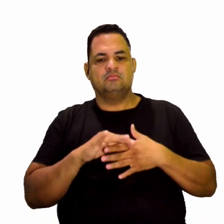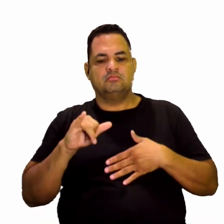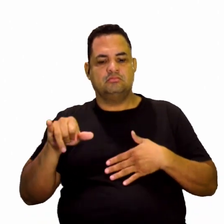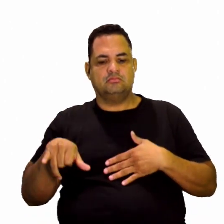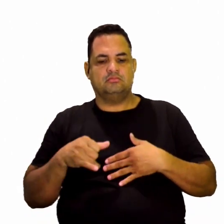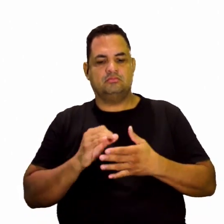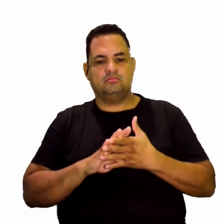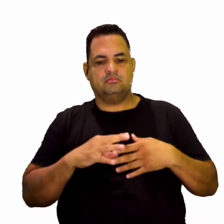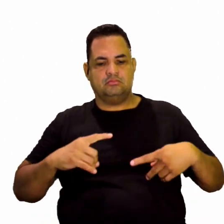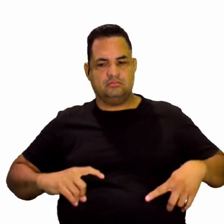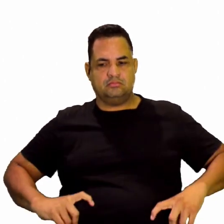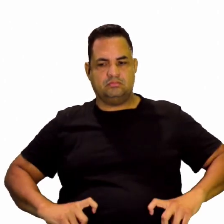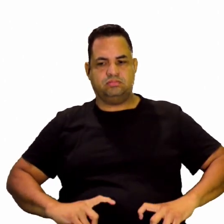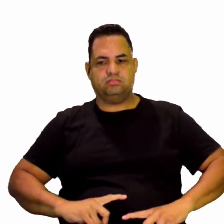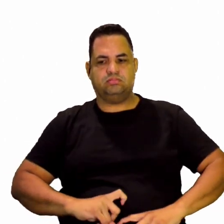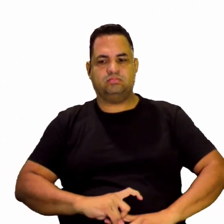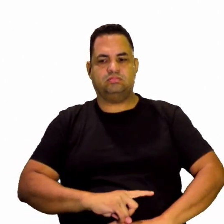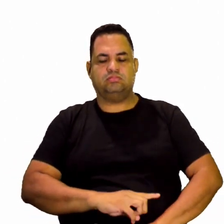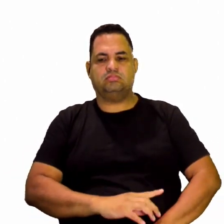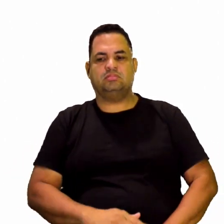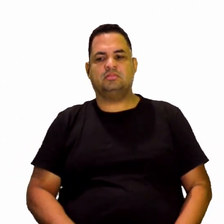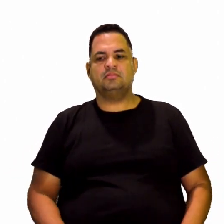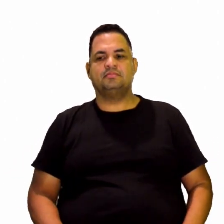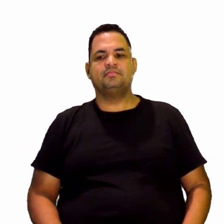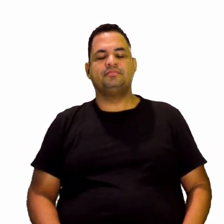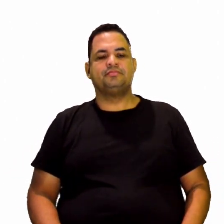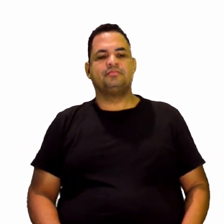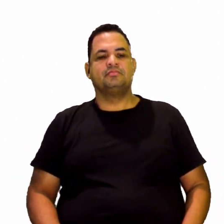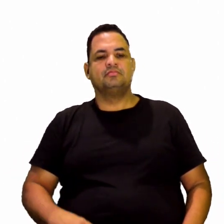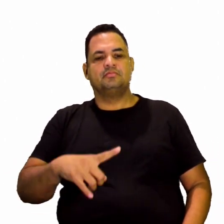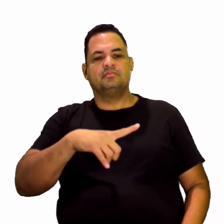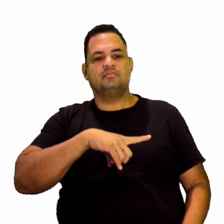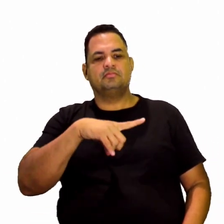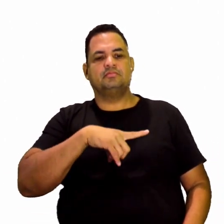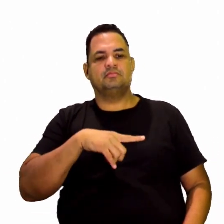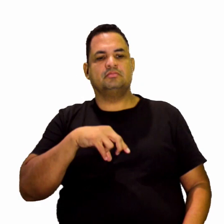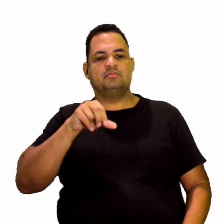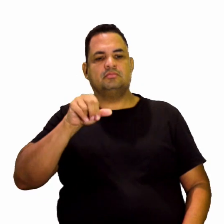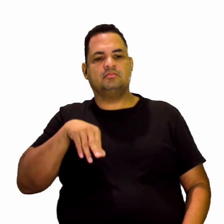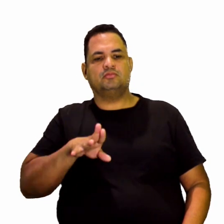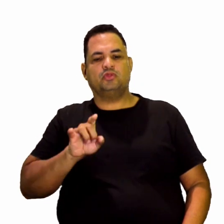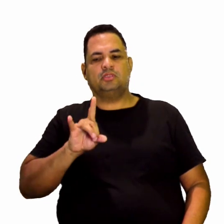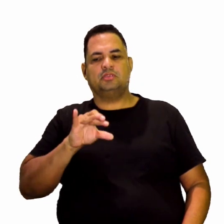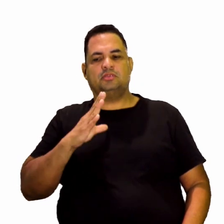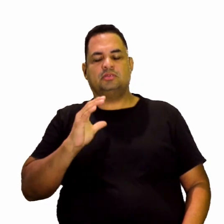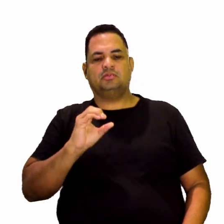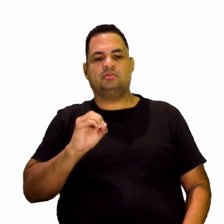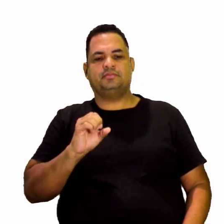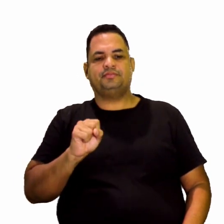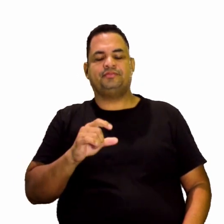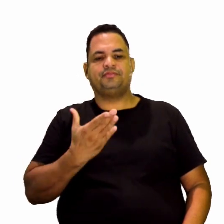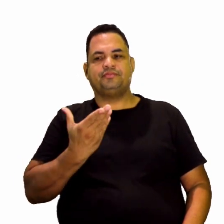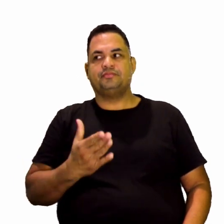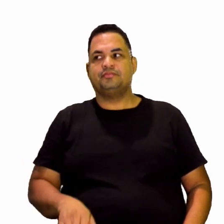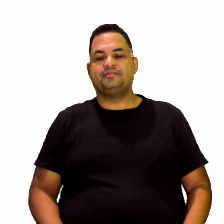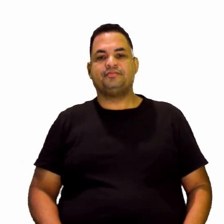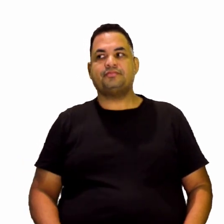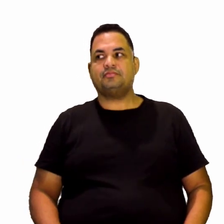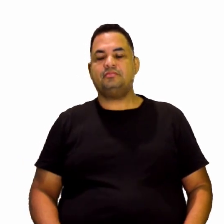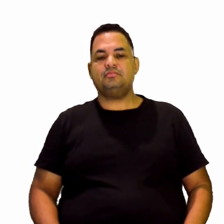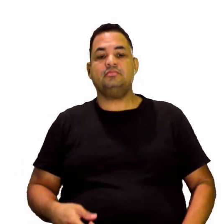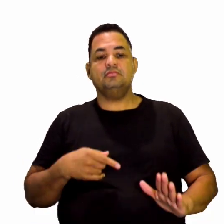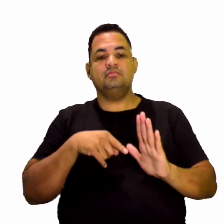Os vermes da Os vida. saprófitas, né, professor? Exato. E nós temos o mutagênico. E aí, hein? A questão está